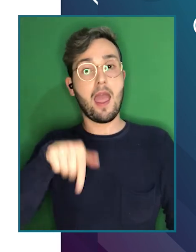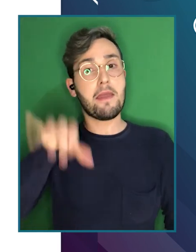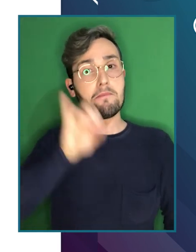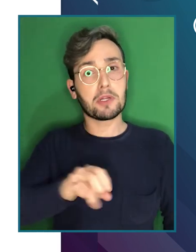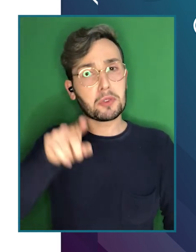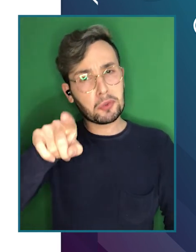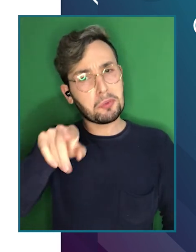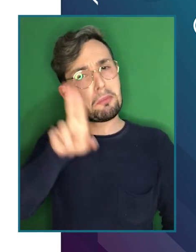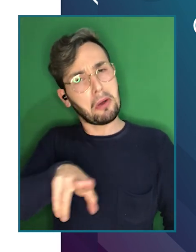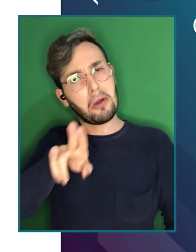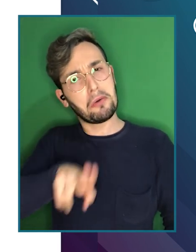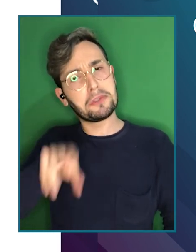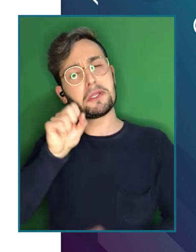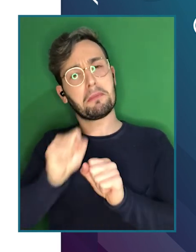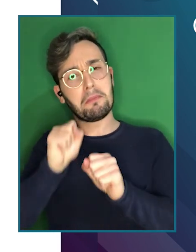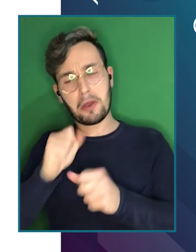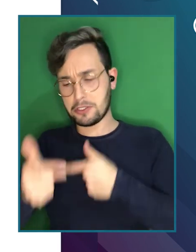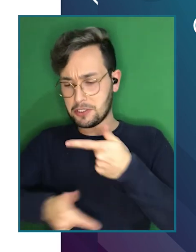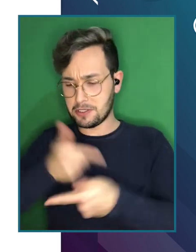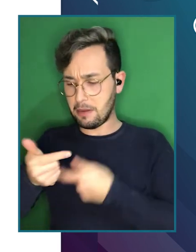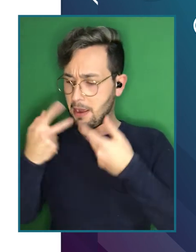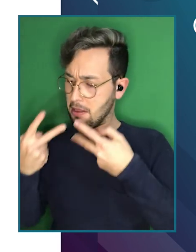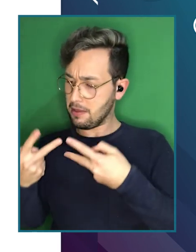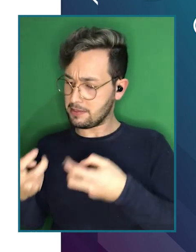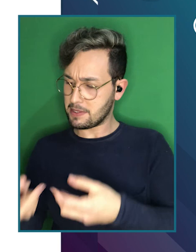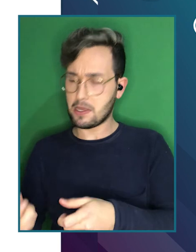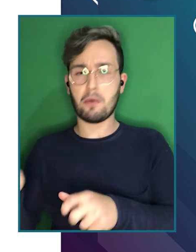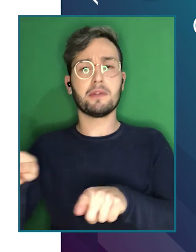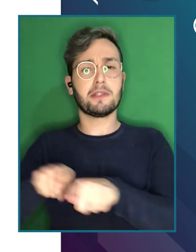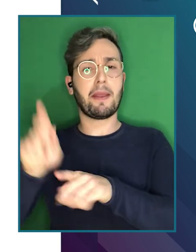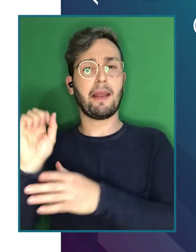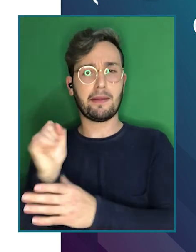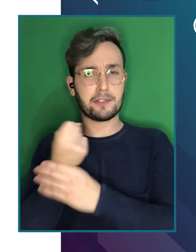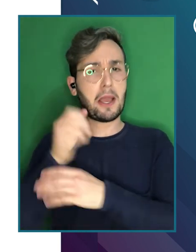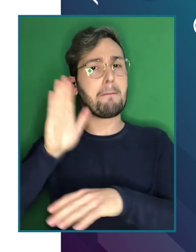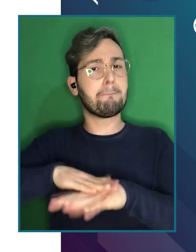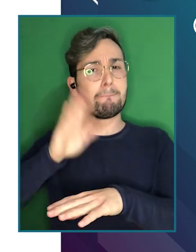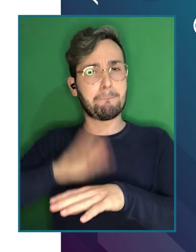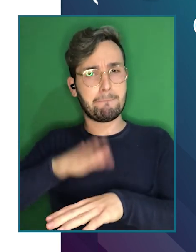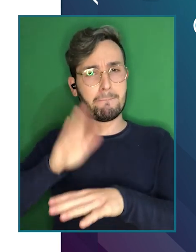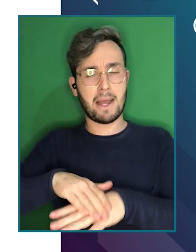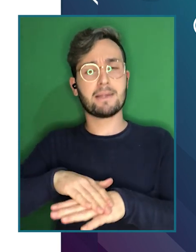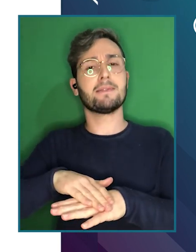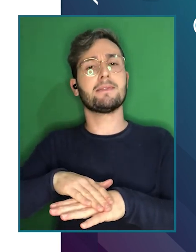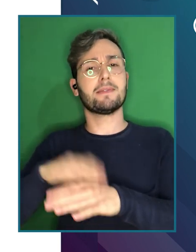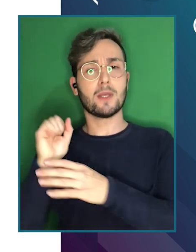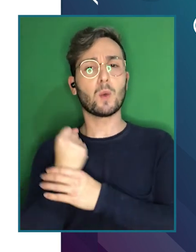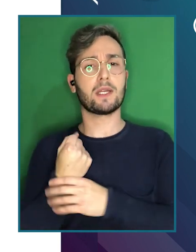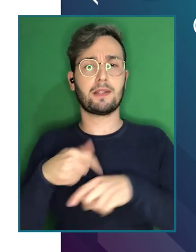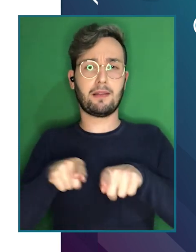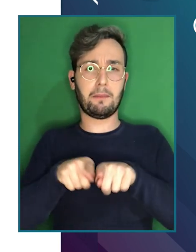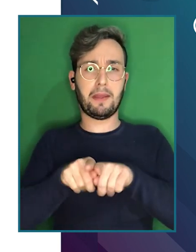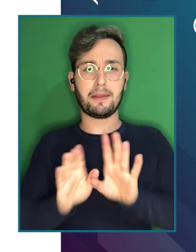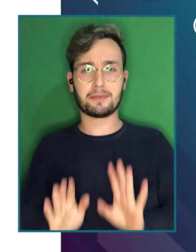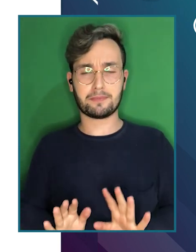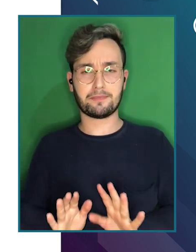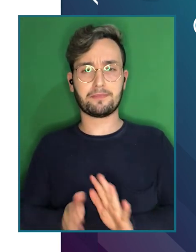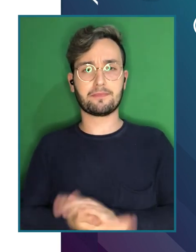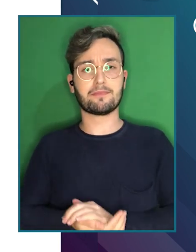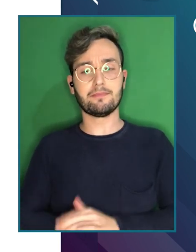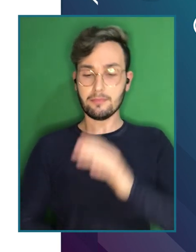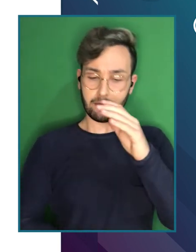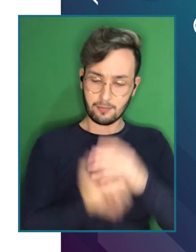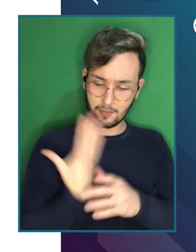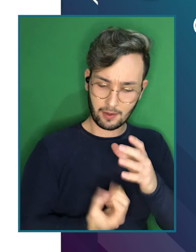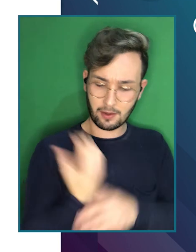importante ferramenta que você pode desenvolver no trabalho de inspeção e garantia de processos com mais confiabilidade e segurança.